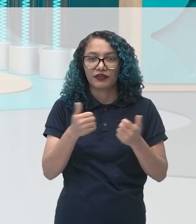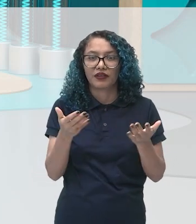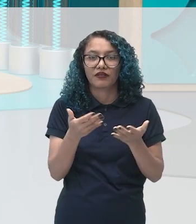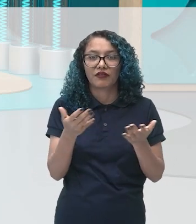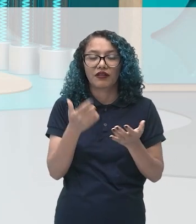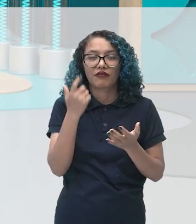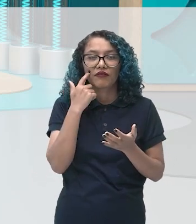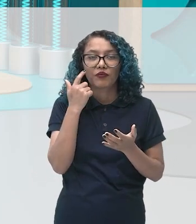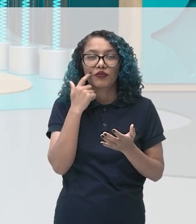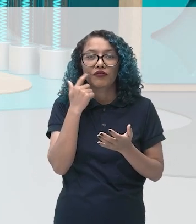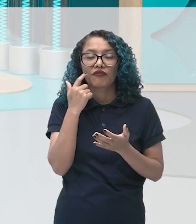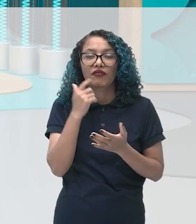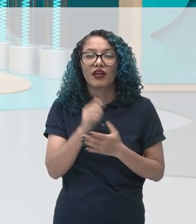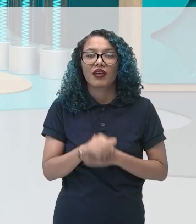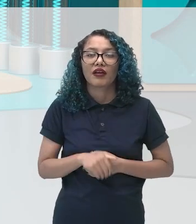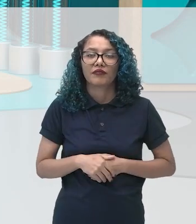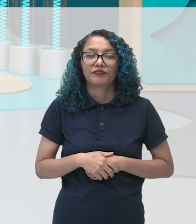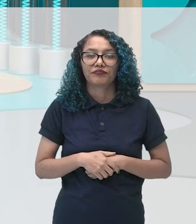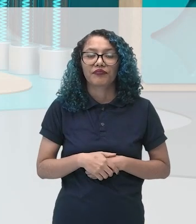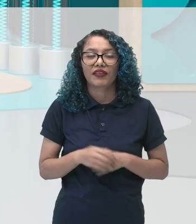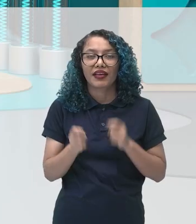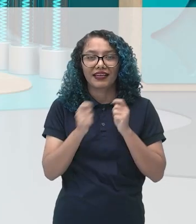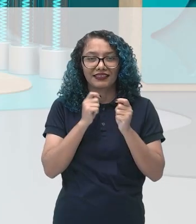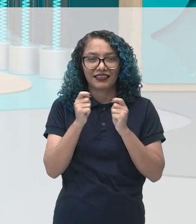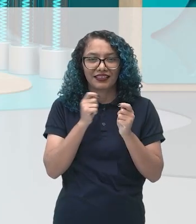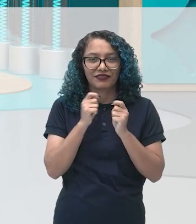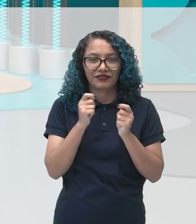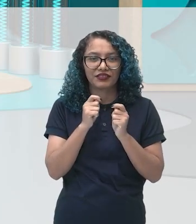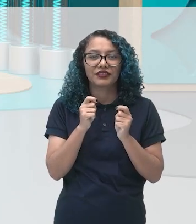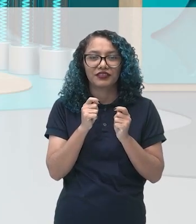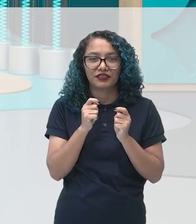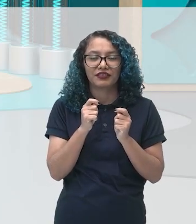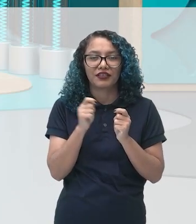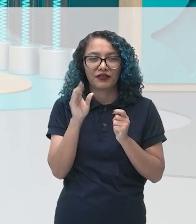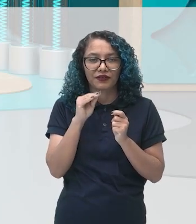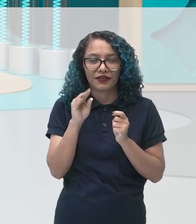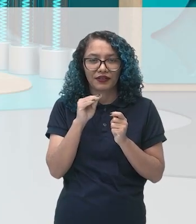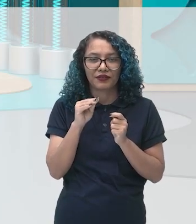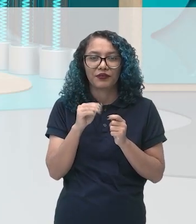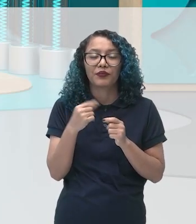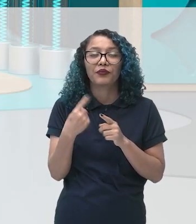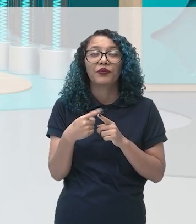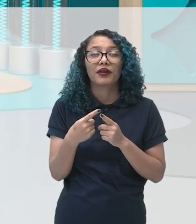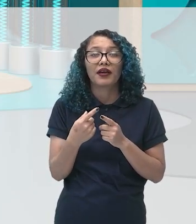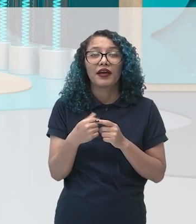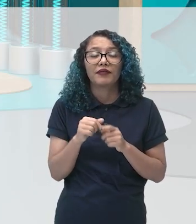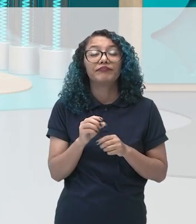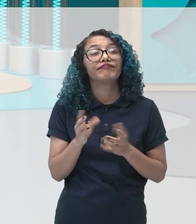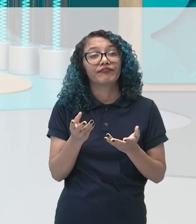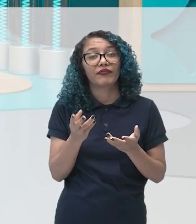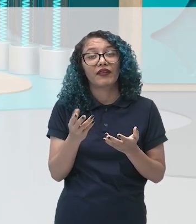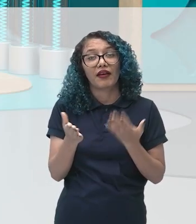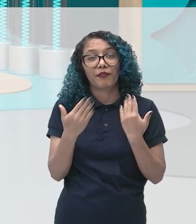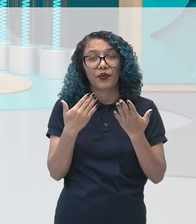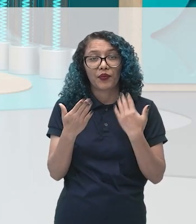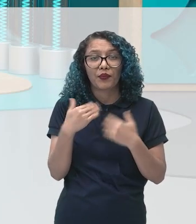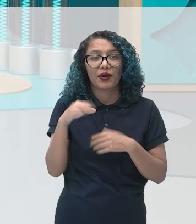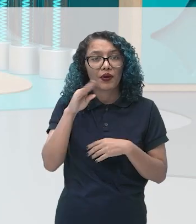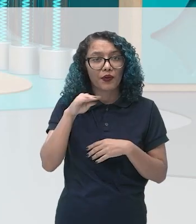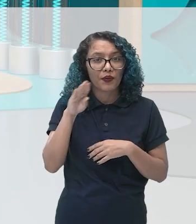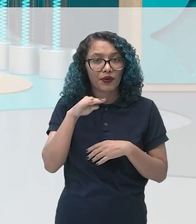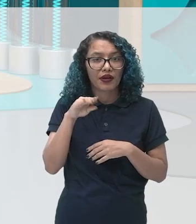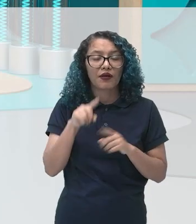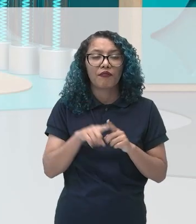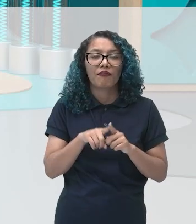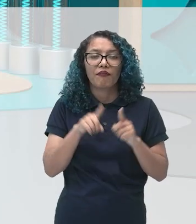vamos acompanhar como foi essa entrevista oral, né? Porque foi na forma da oralidade, mas vocês viram que